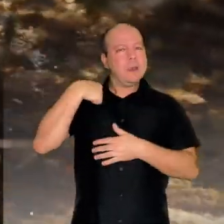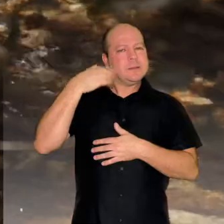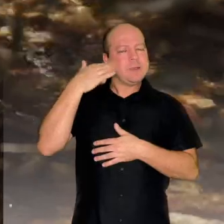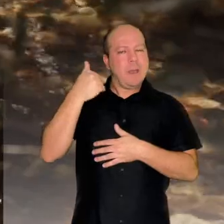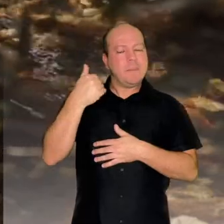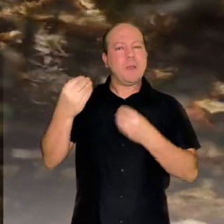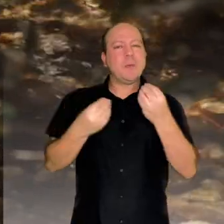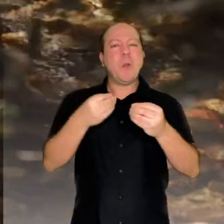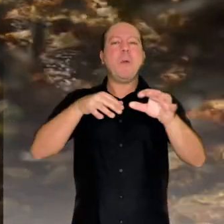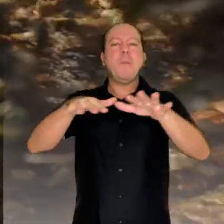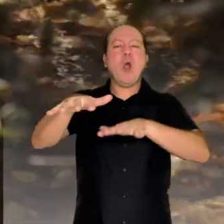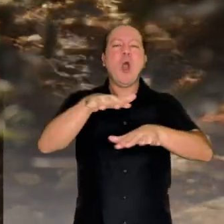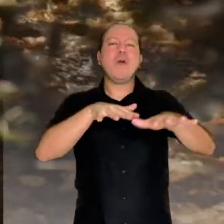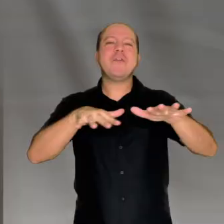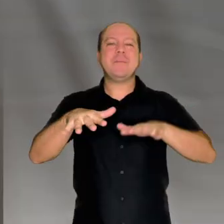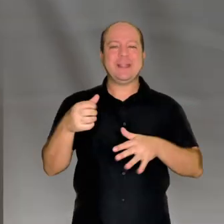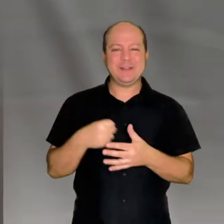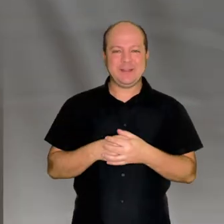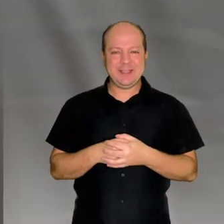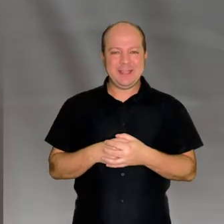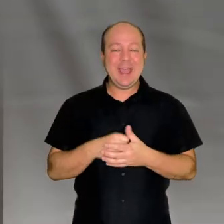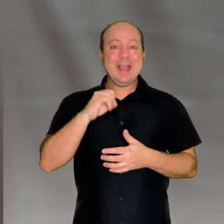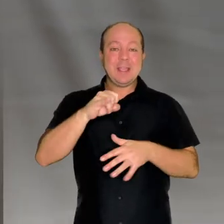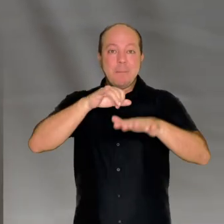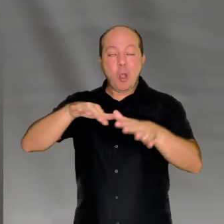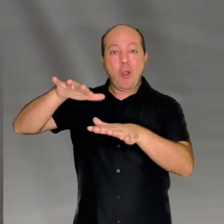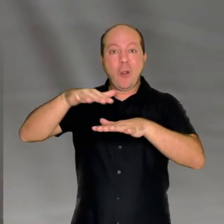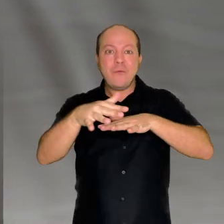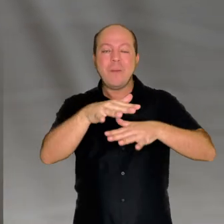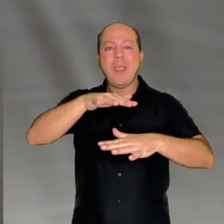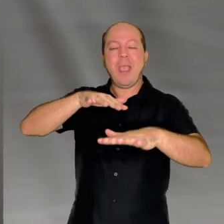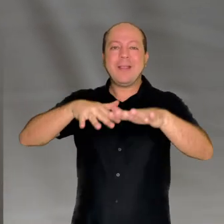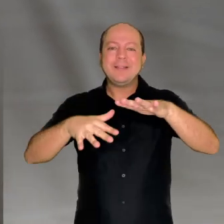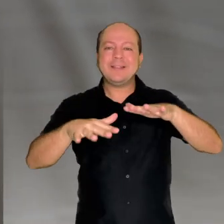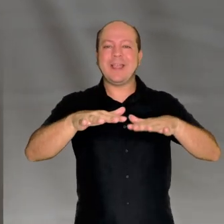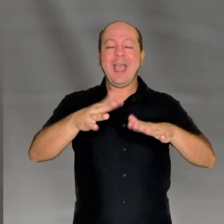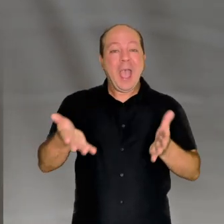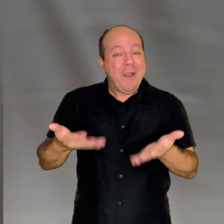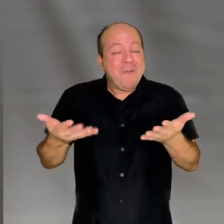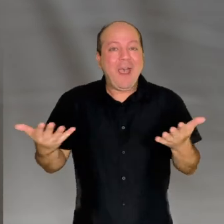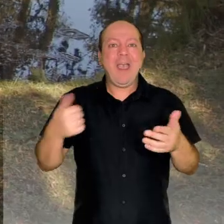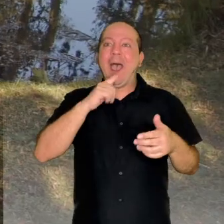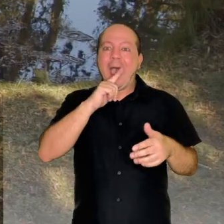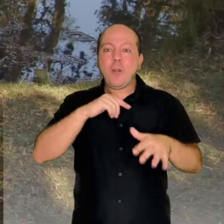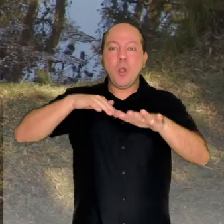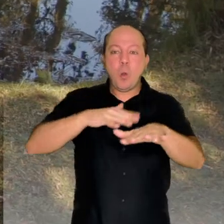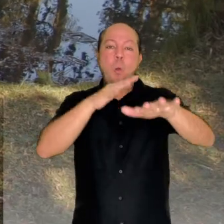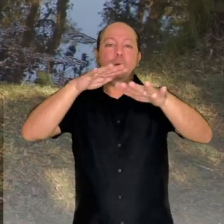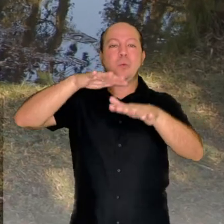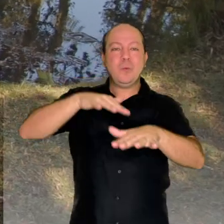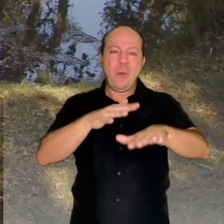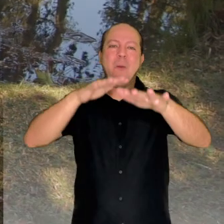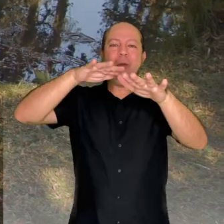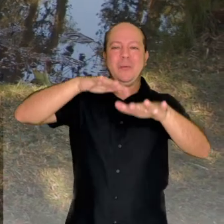em movimento. Então você vai tomar um pé, movimenta ele. Tira essa barra de água, ela